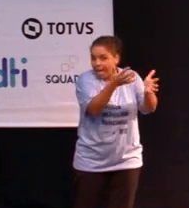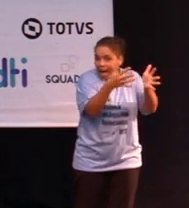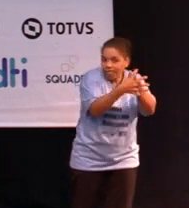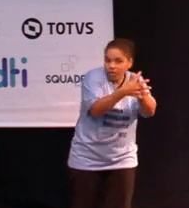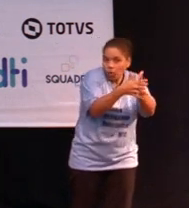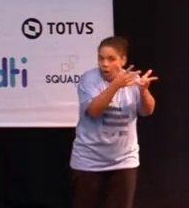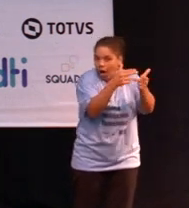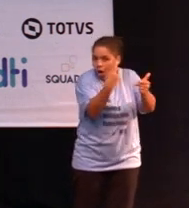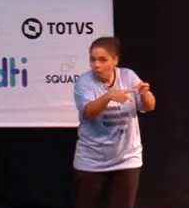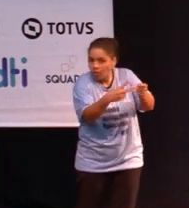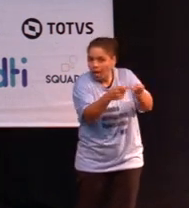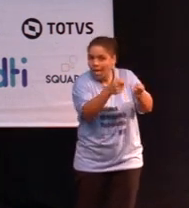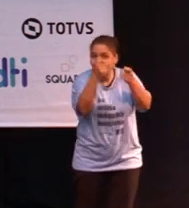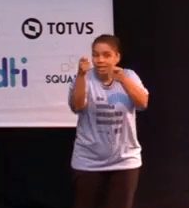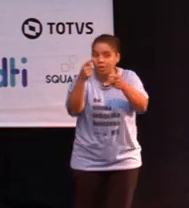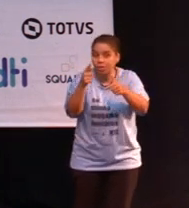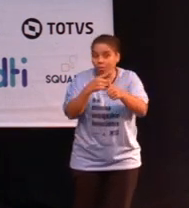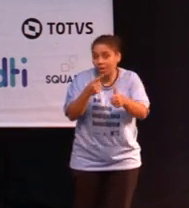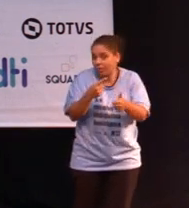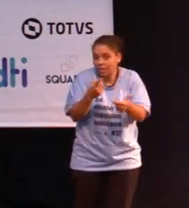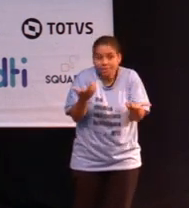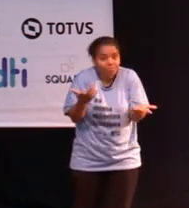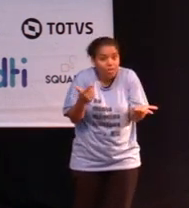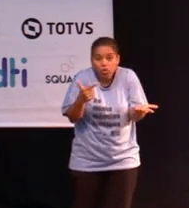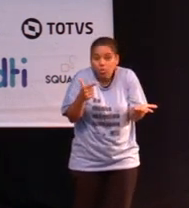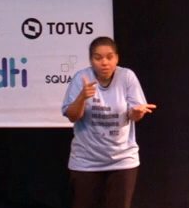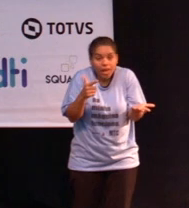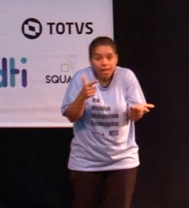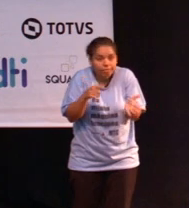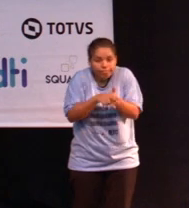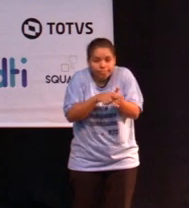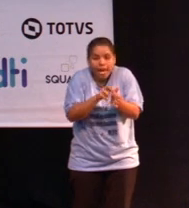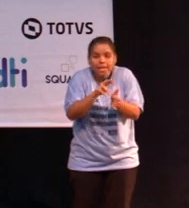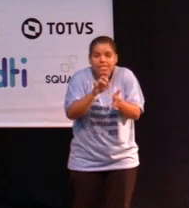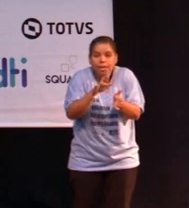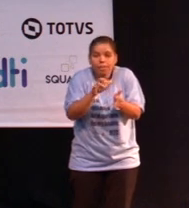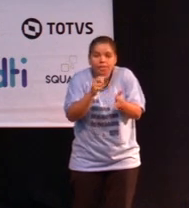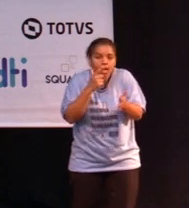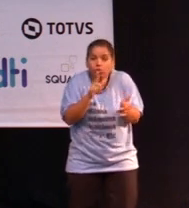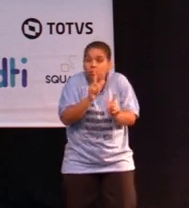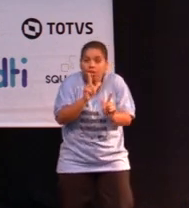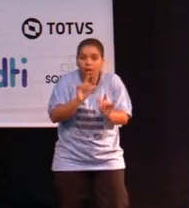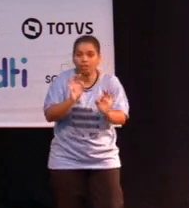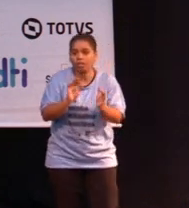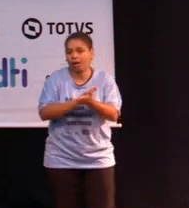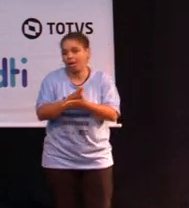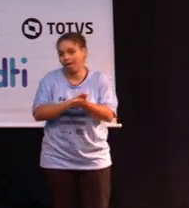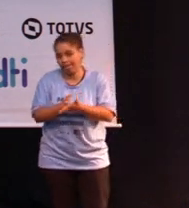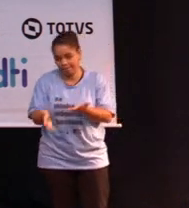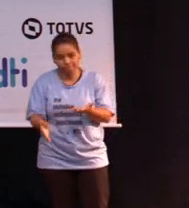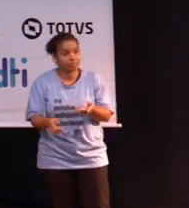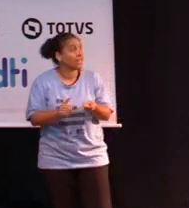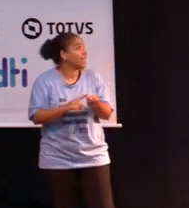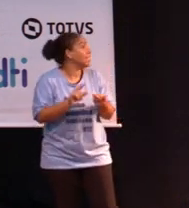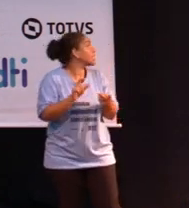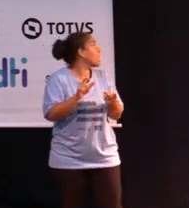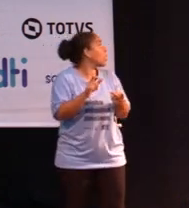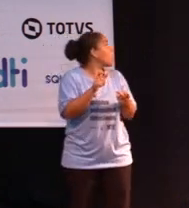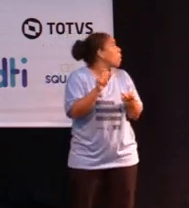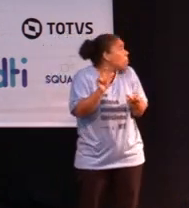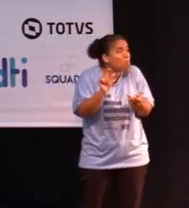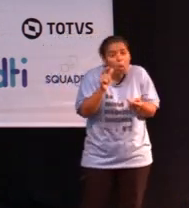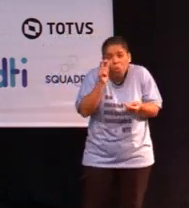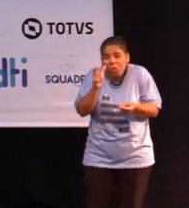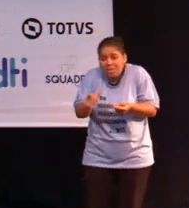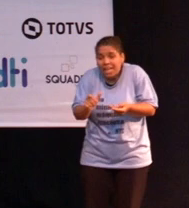aquela que ela entregou a primeira vez sabe manter uma estabilidade não consiga garantir nada tá um pouco interesse em reproduzir alguma